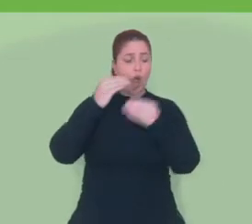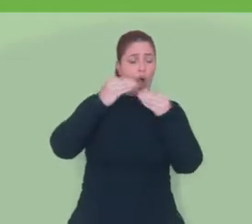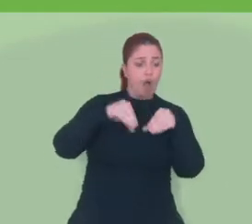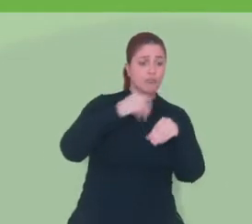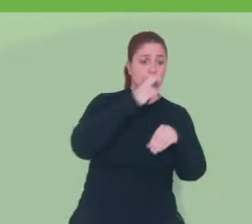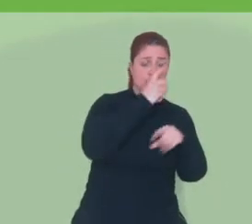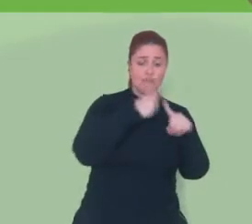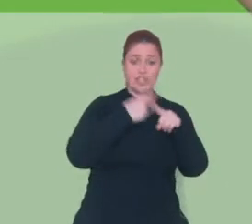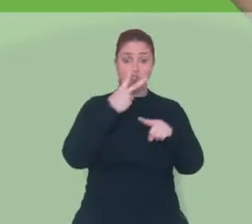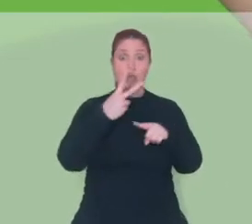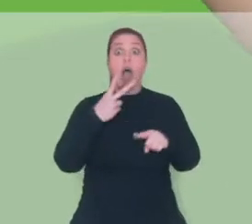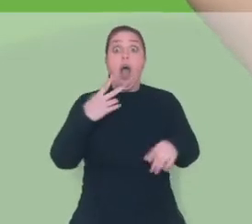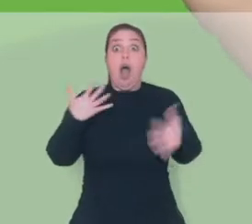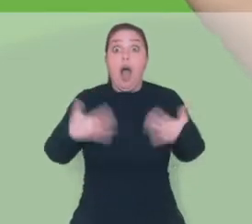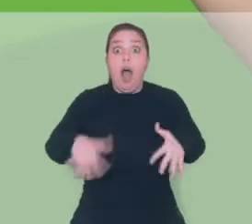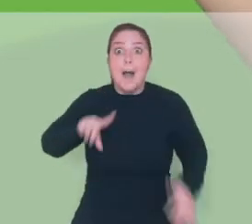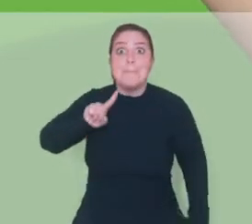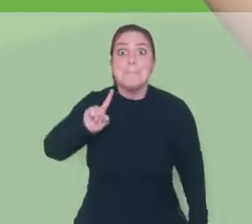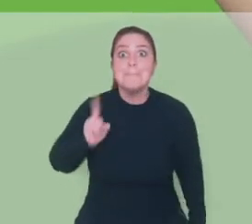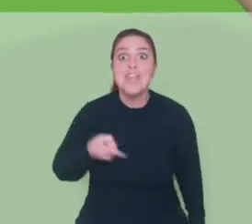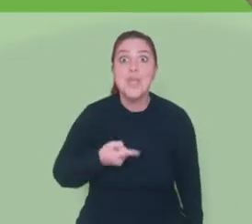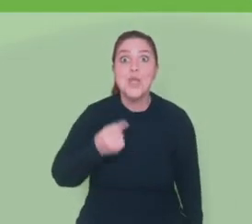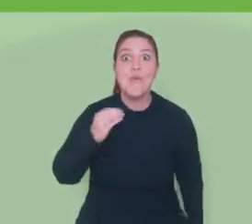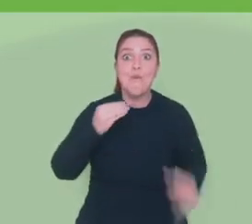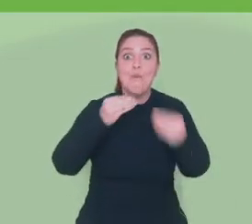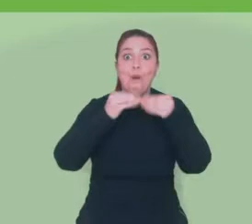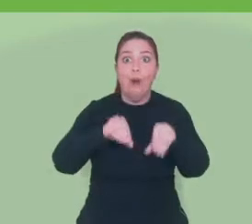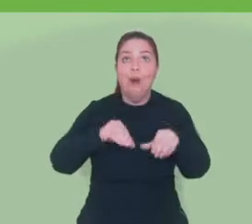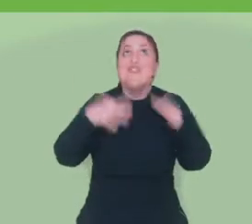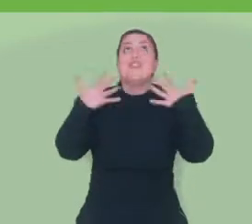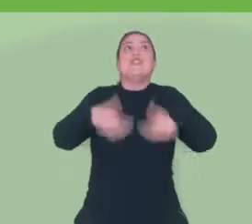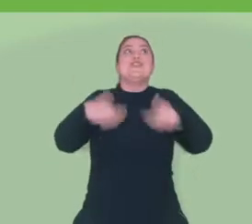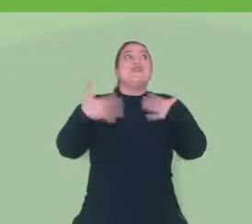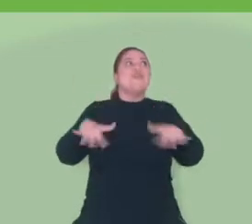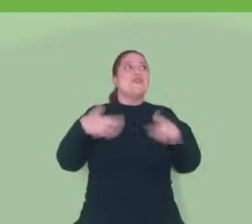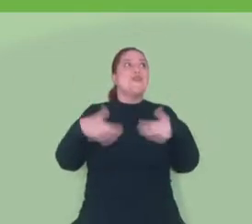2. 1000 ovos! Uau!